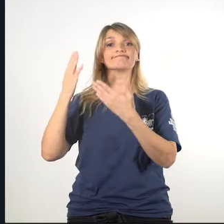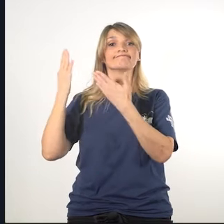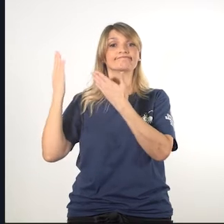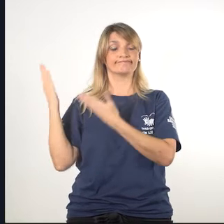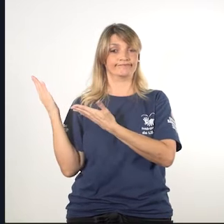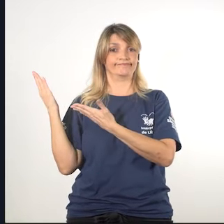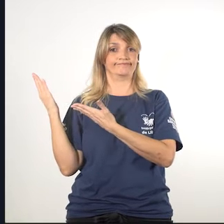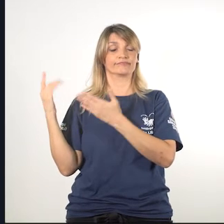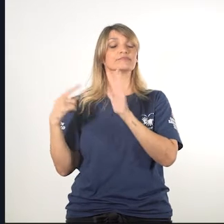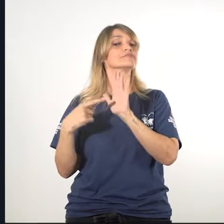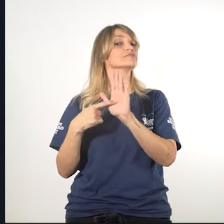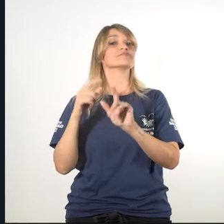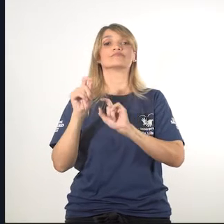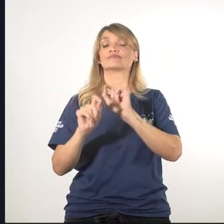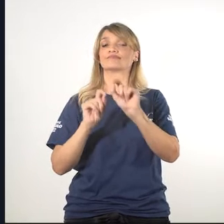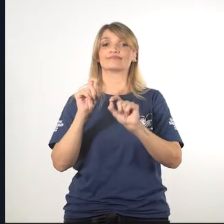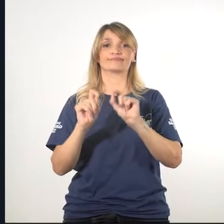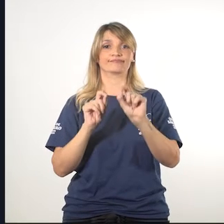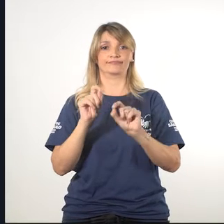o contingente